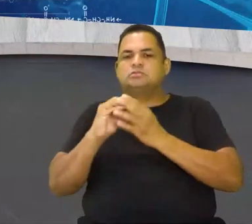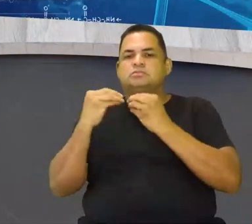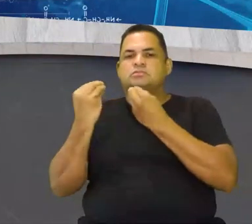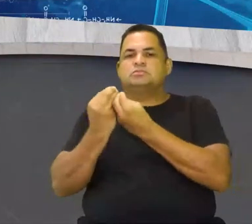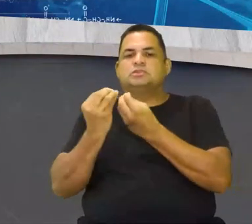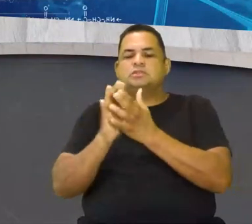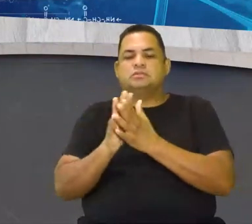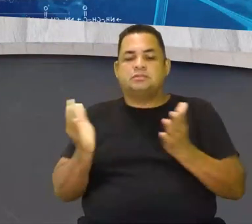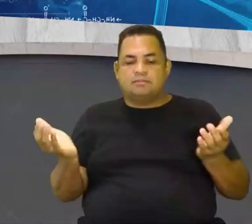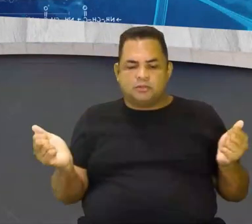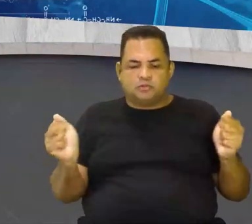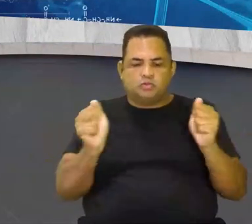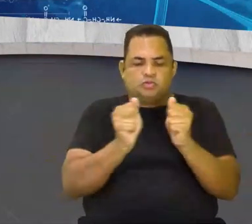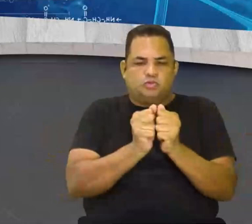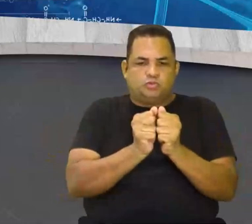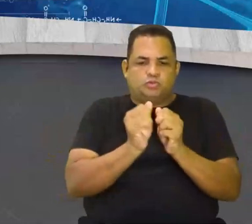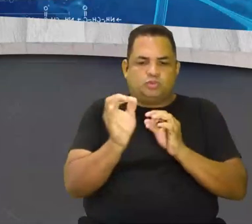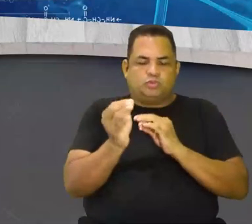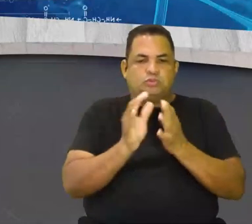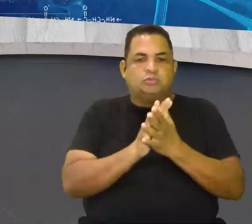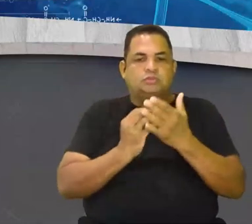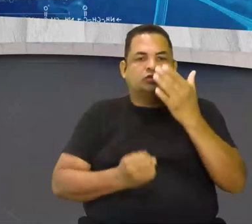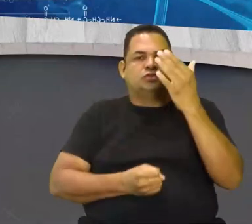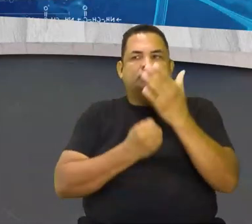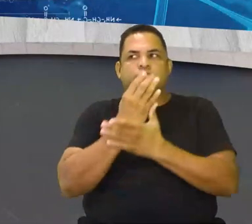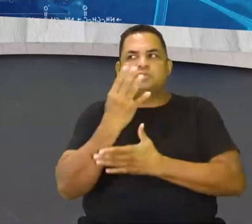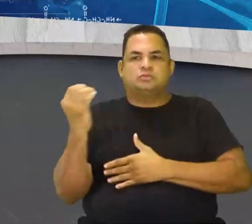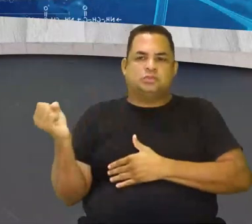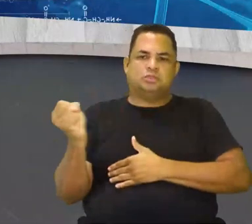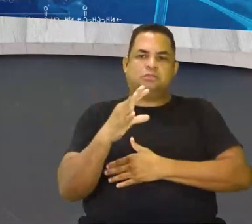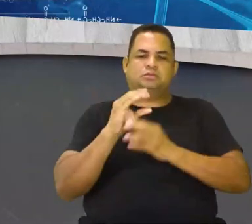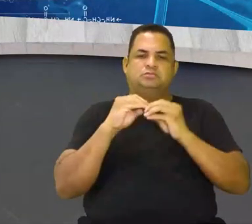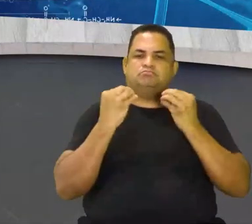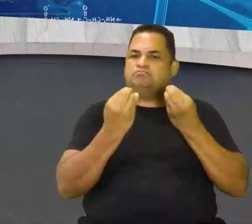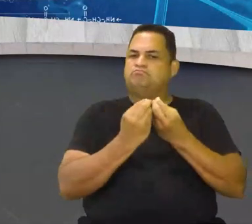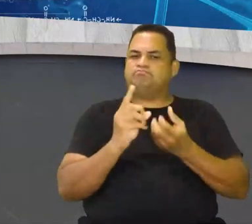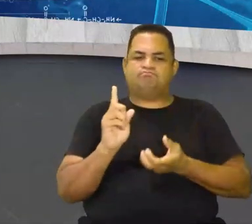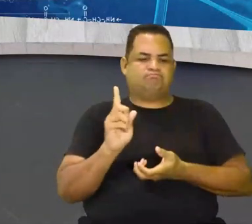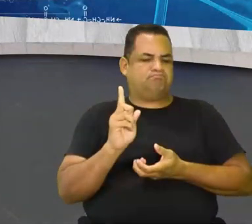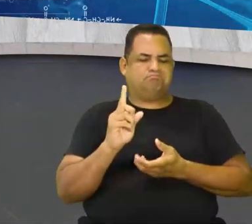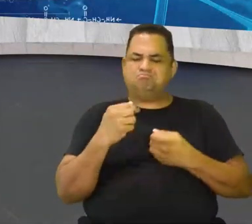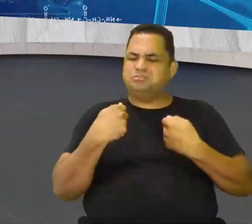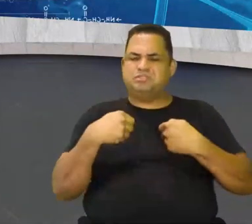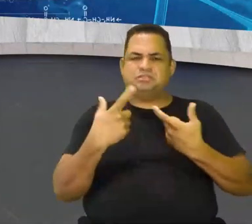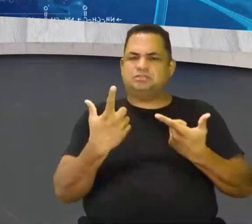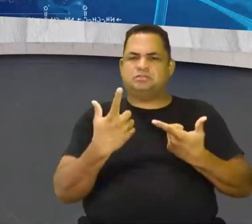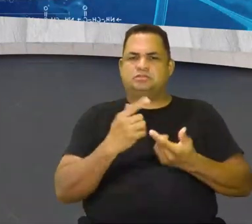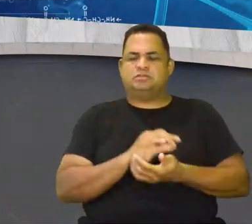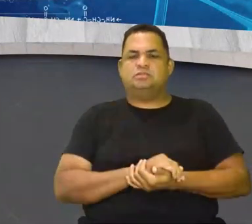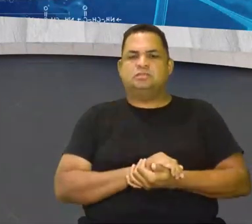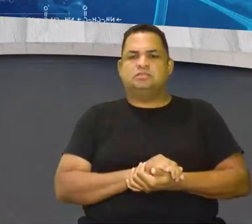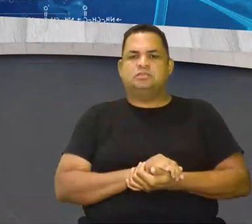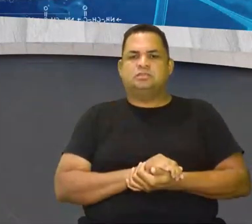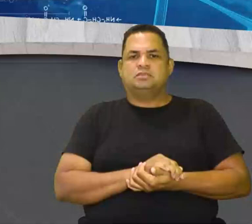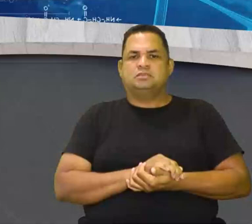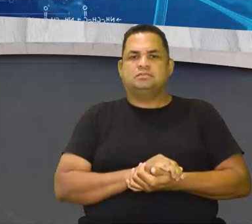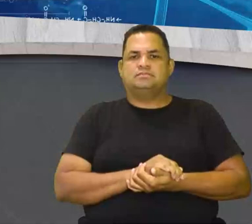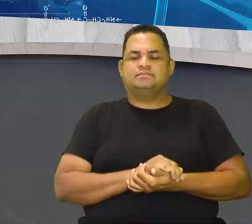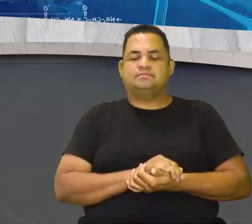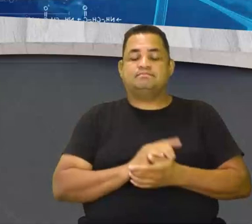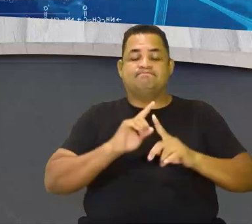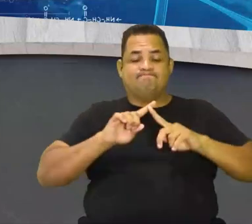se junte e forme uma nova substância no final. Nem sempre isso vai ser necessário, né, professor Almeida? Exatamente, professora Sabrina.